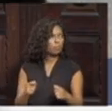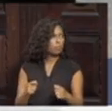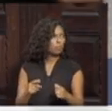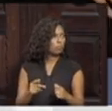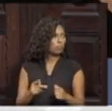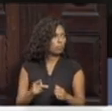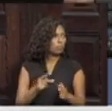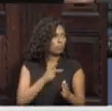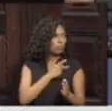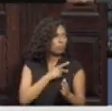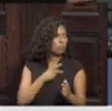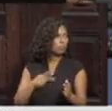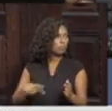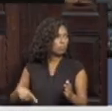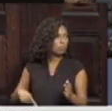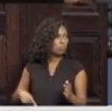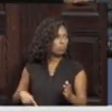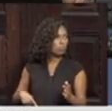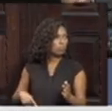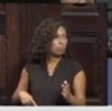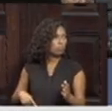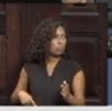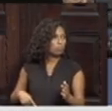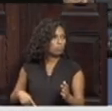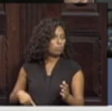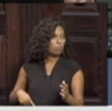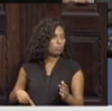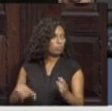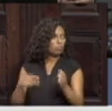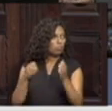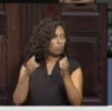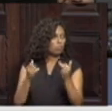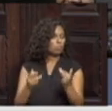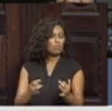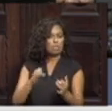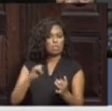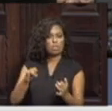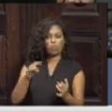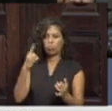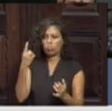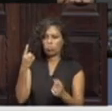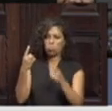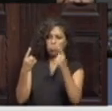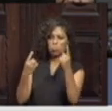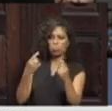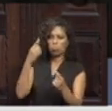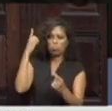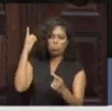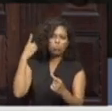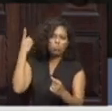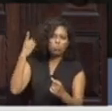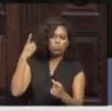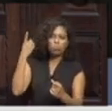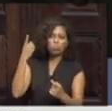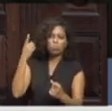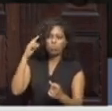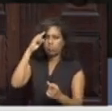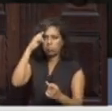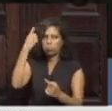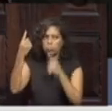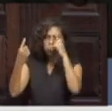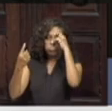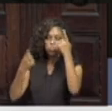isso. Okay. Se há dúvida em relação, o autor está aqui. Deixa a gente seguir com a pauta, salvo se tiver outra questão de ordem. Não, é só para acrescentar na mesma linha, mas muito